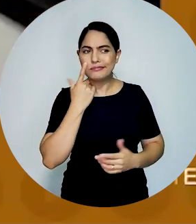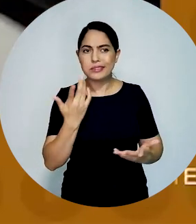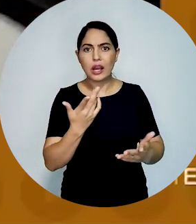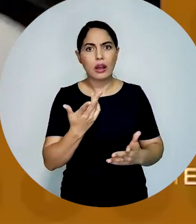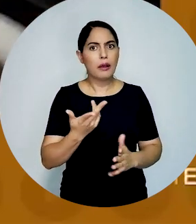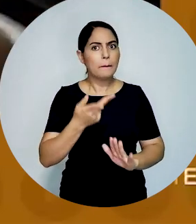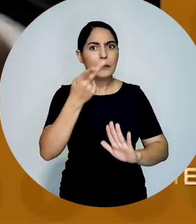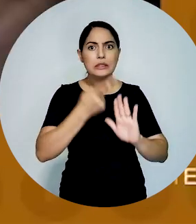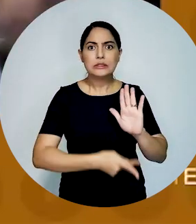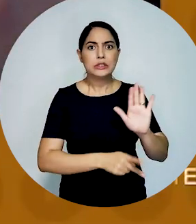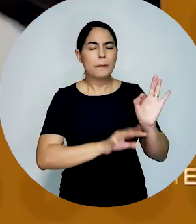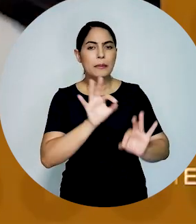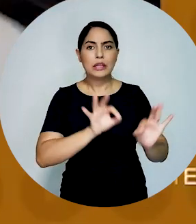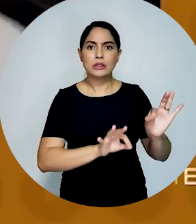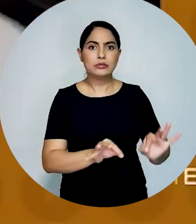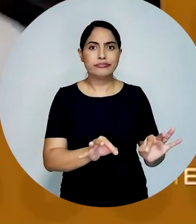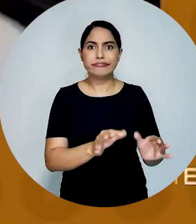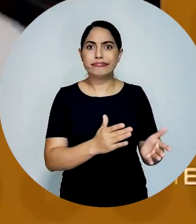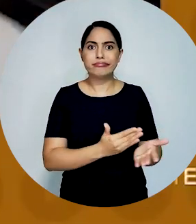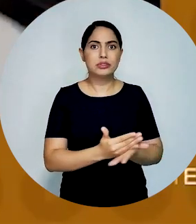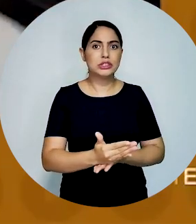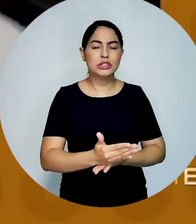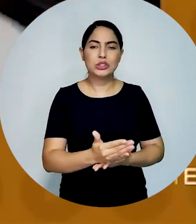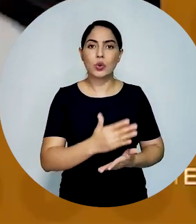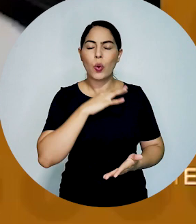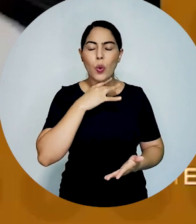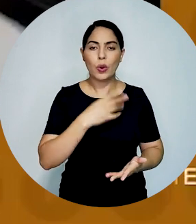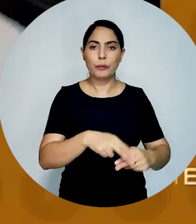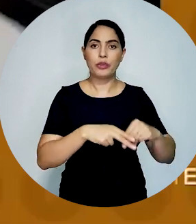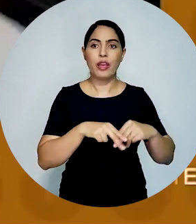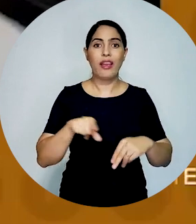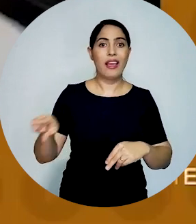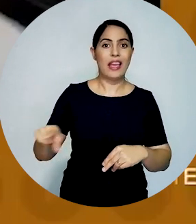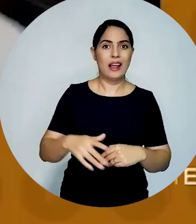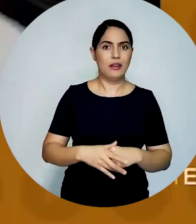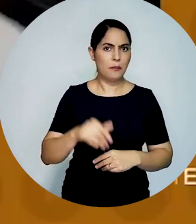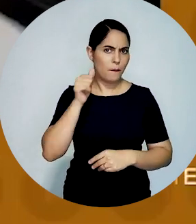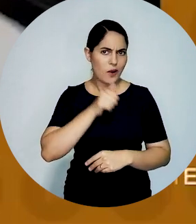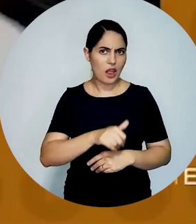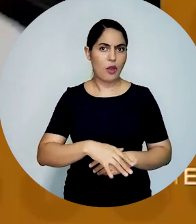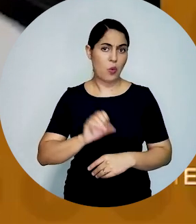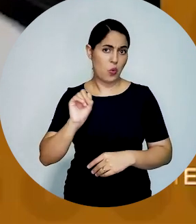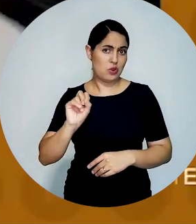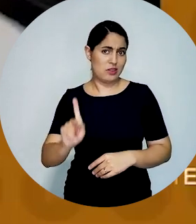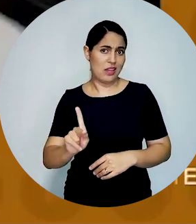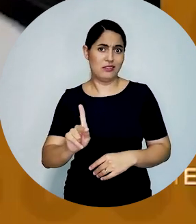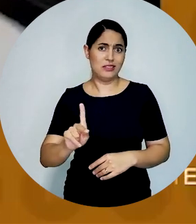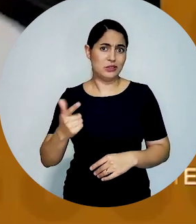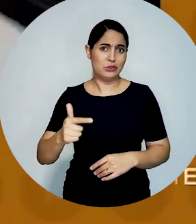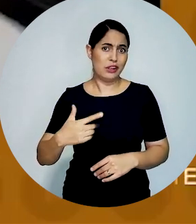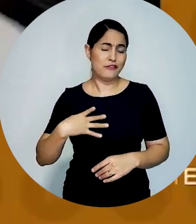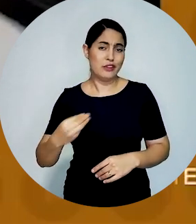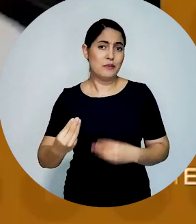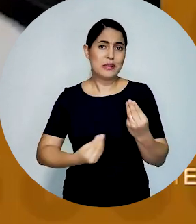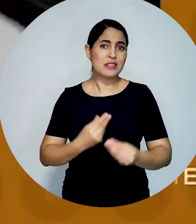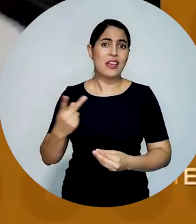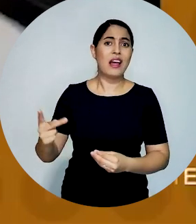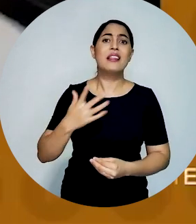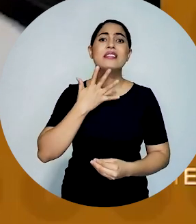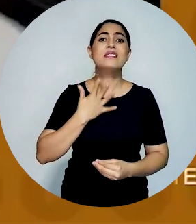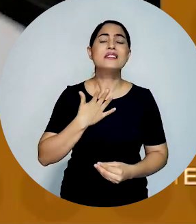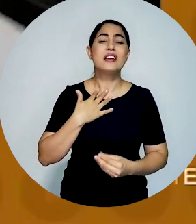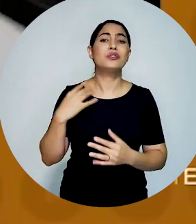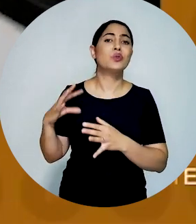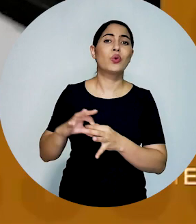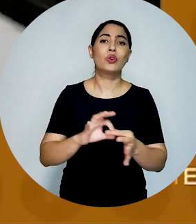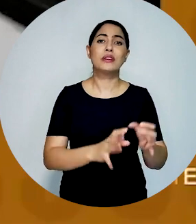tem as coisas dela, ela não se preocupa. Eu falei: bom, começamos mal o planejamento, porque eu não sei quais são os anseios dessa sua mulher, vírgula, sem